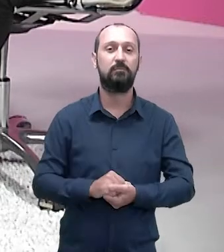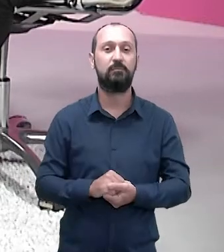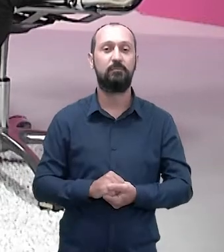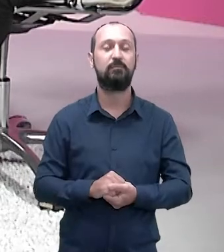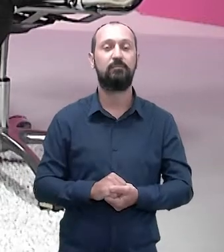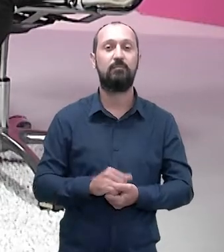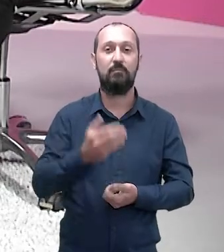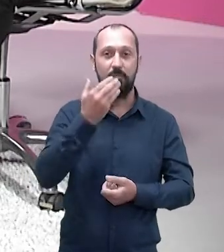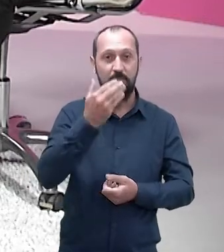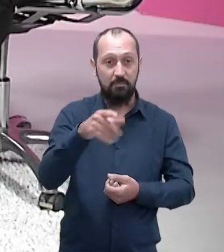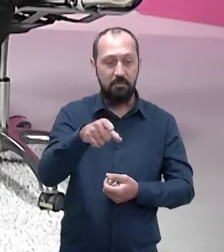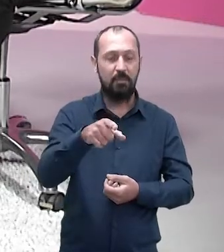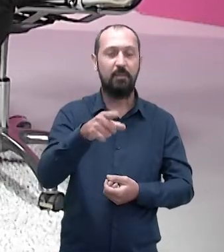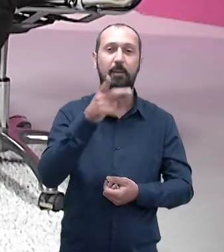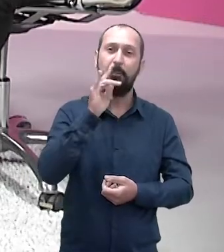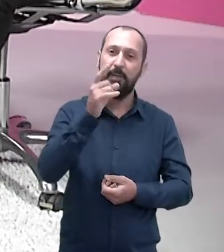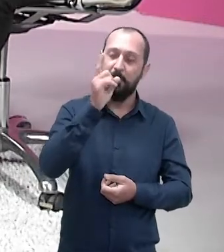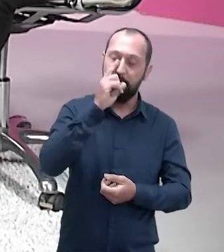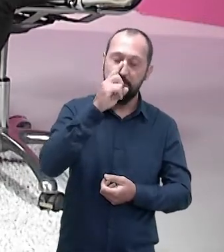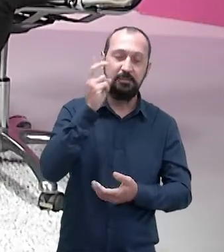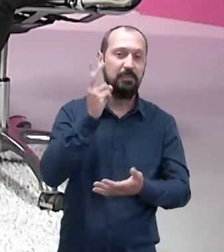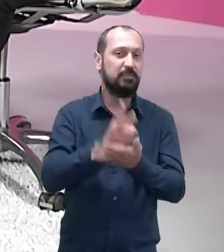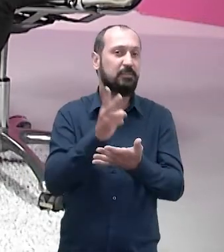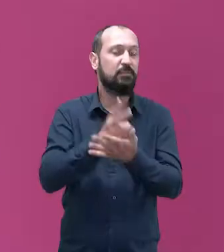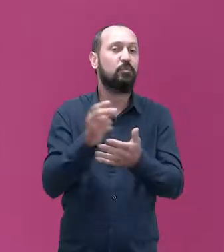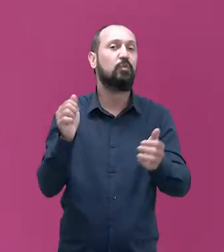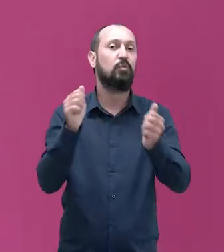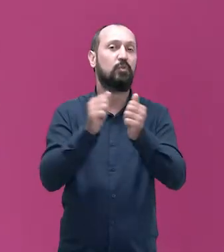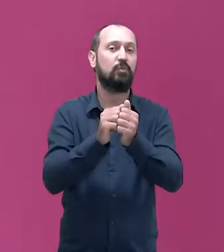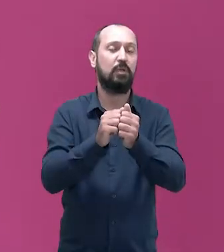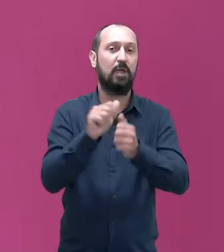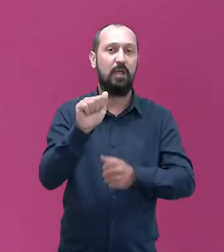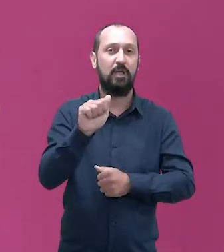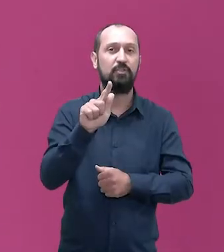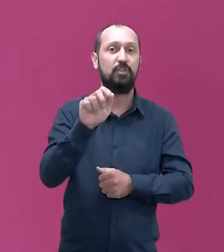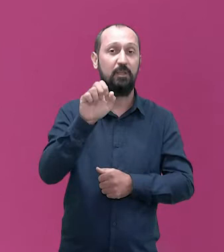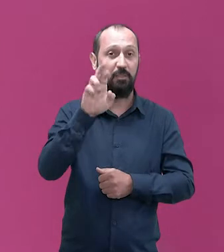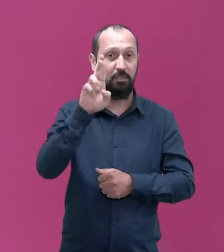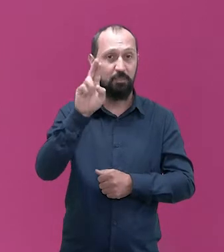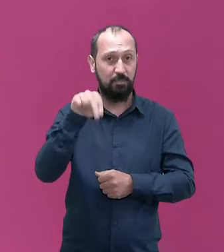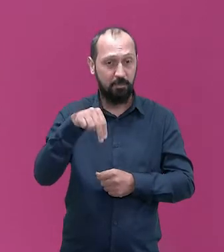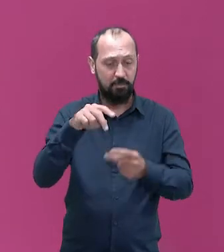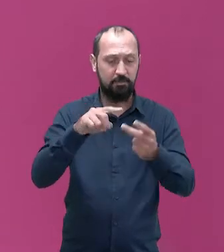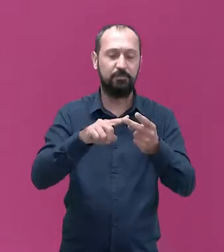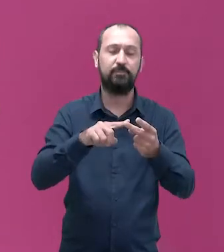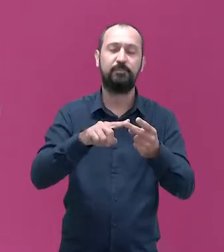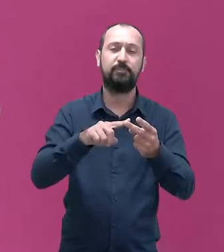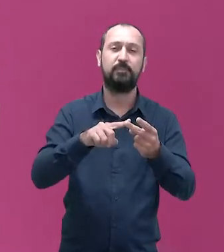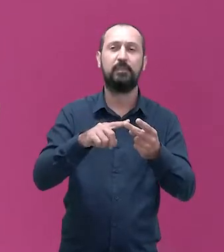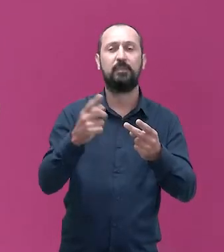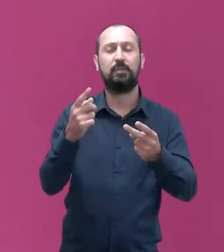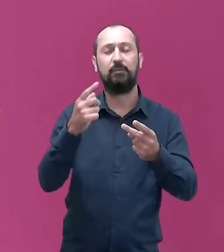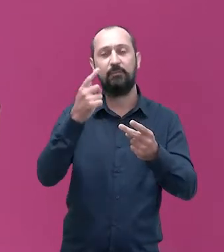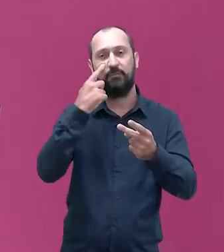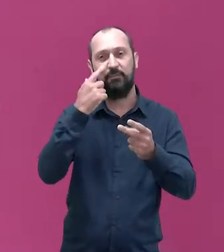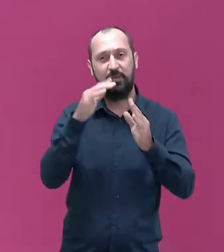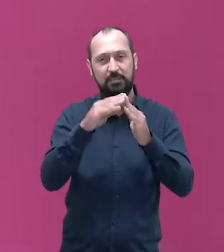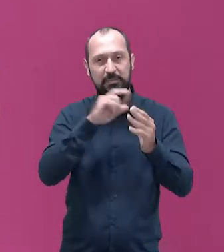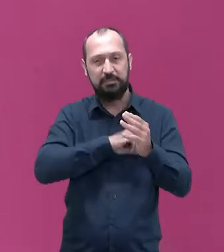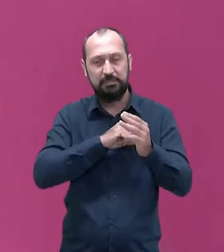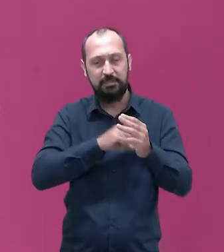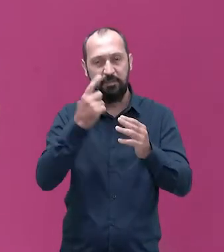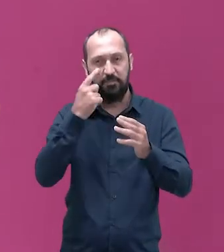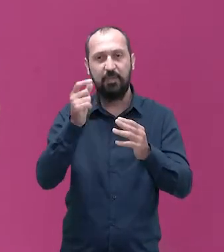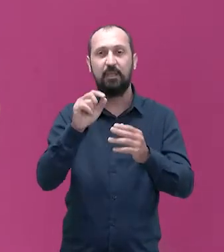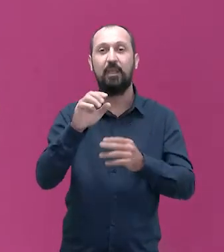gente. Principalmente pedir para os pais, né, sempre estar olhando junto ao Getran, ao Detran, aquele tio, né, que vai